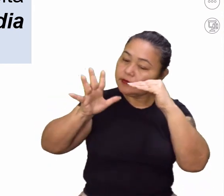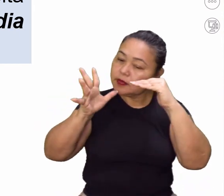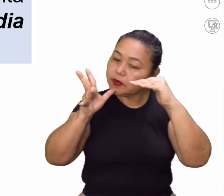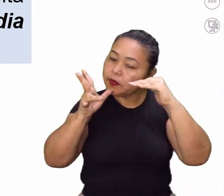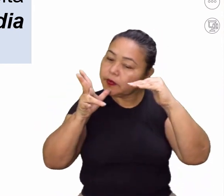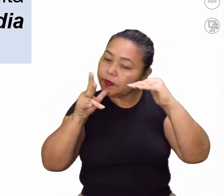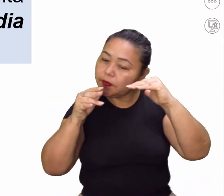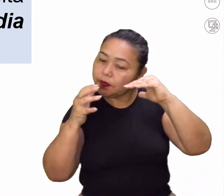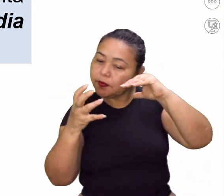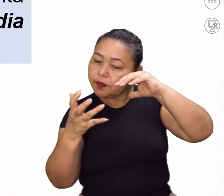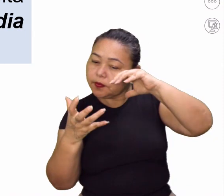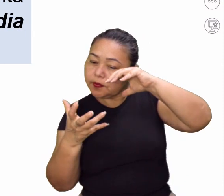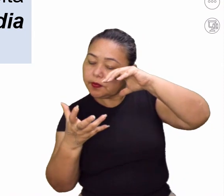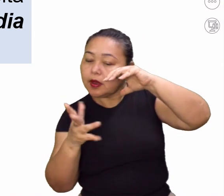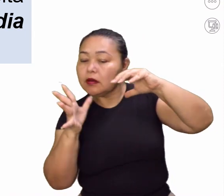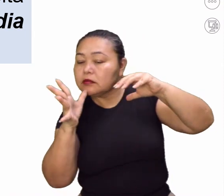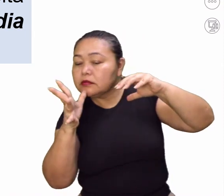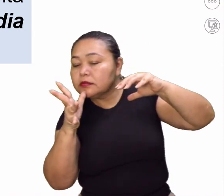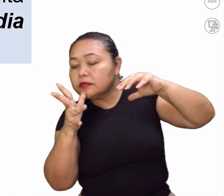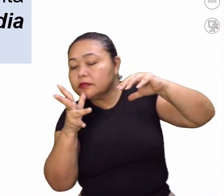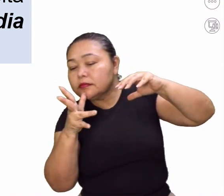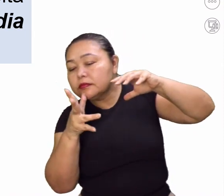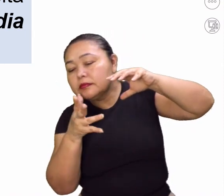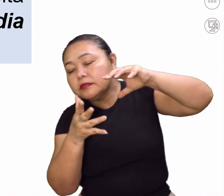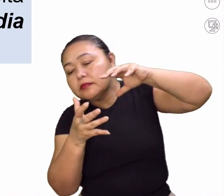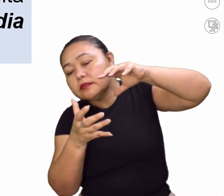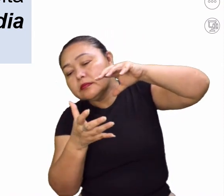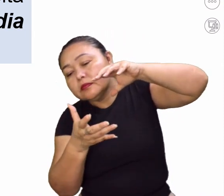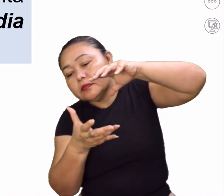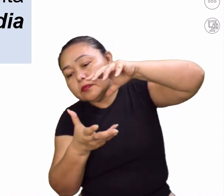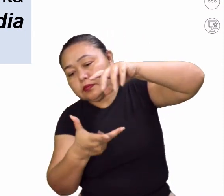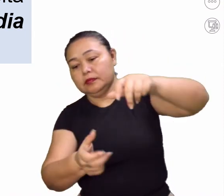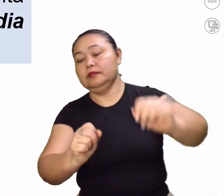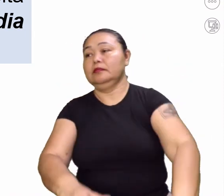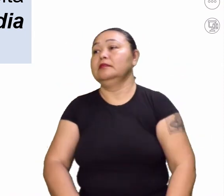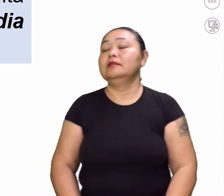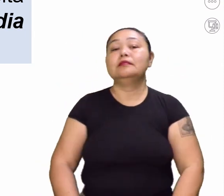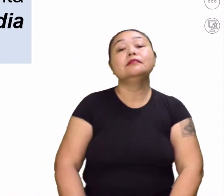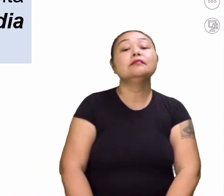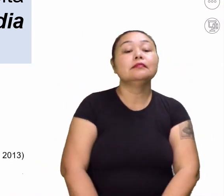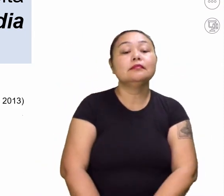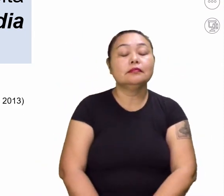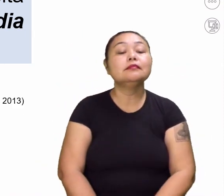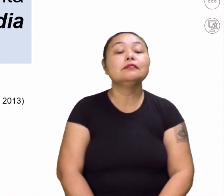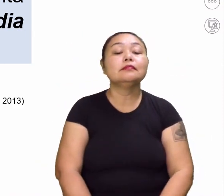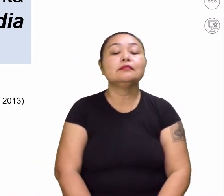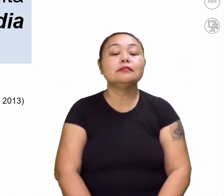velocidade. Exatamente. Não é isso? Muito Vai bem. diminuindo. Vamos lá.